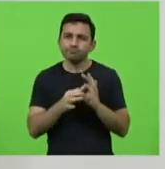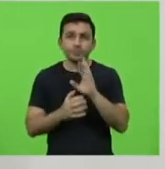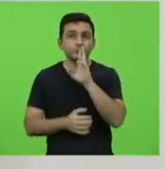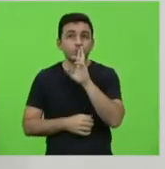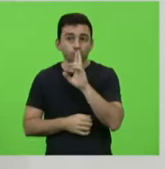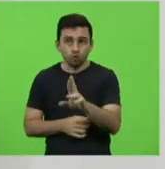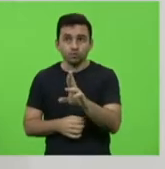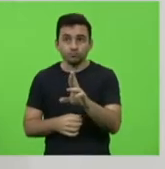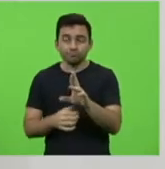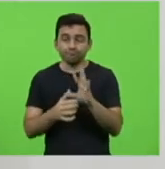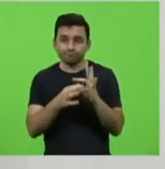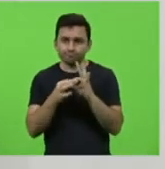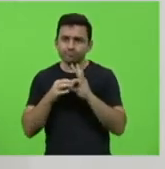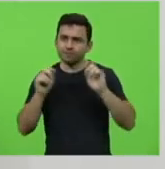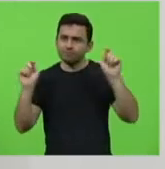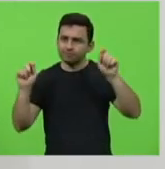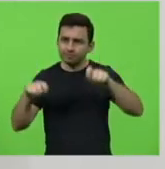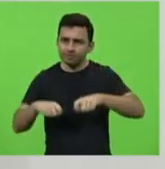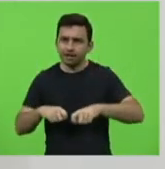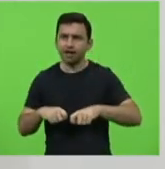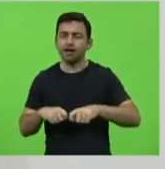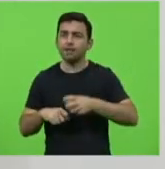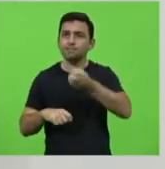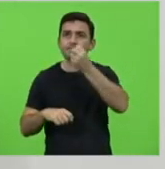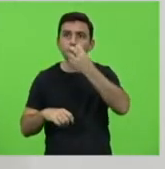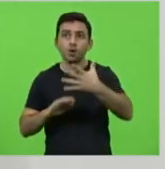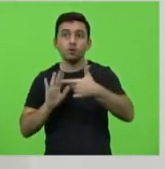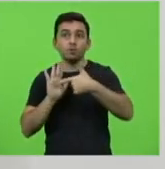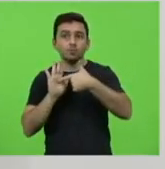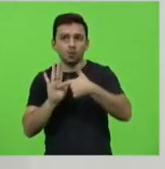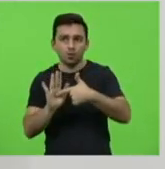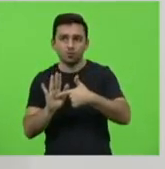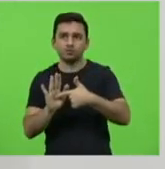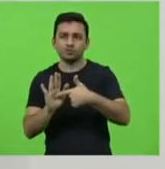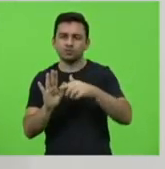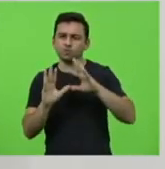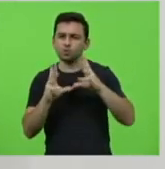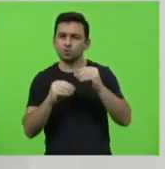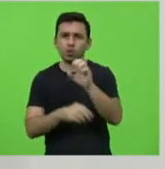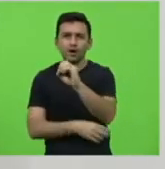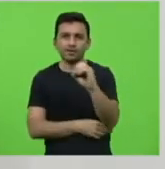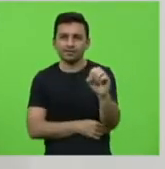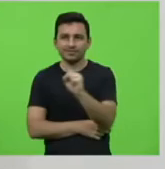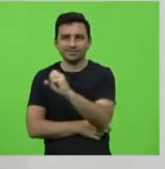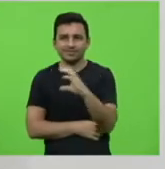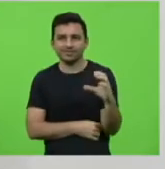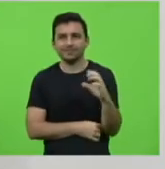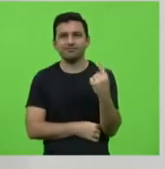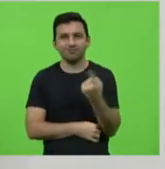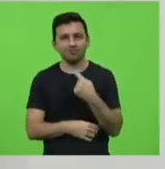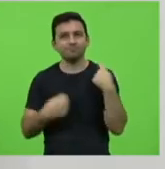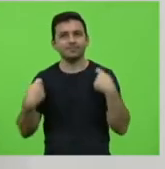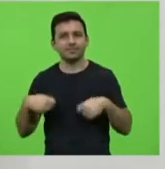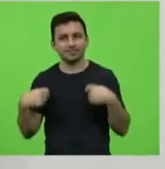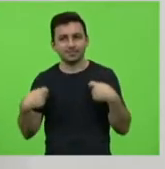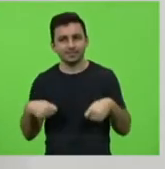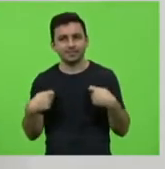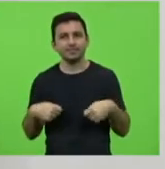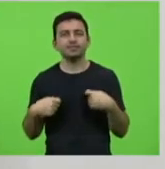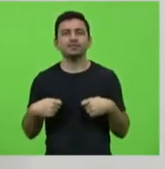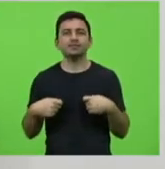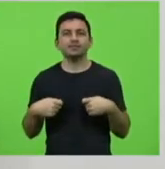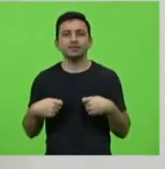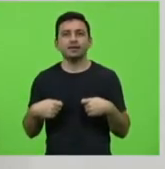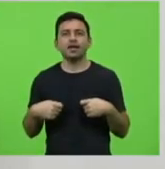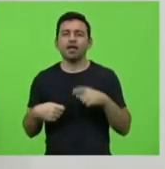união trará grandes frutos e resultados para todo o Oeste de Santa Catarina, que é o que nós tanto precisamos, necessitamos, e